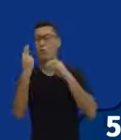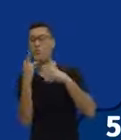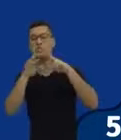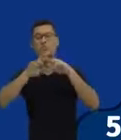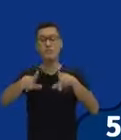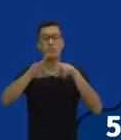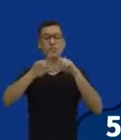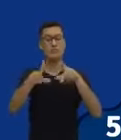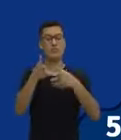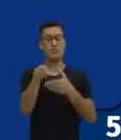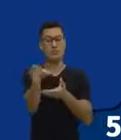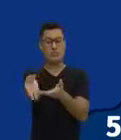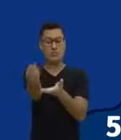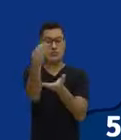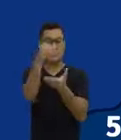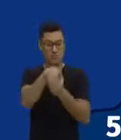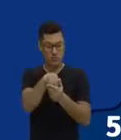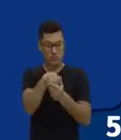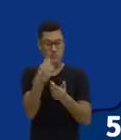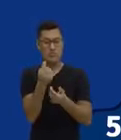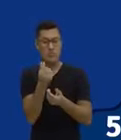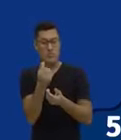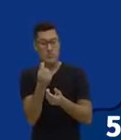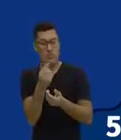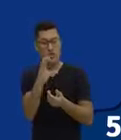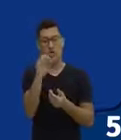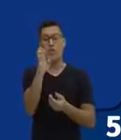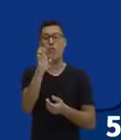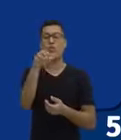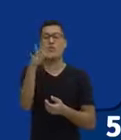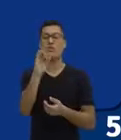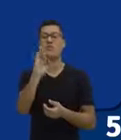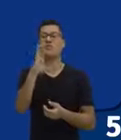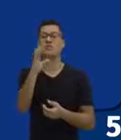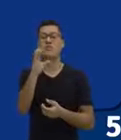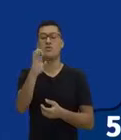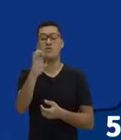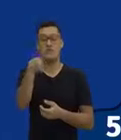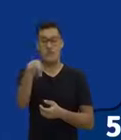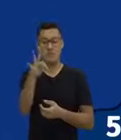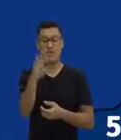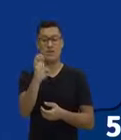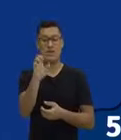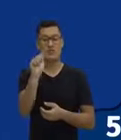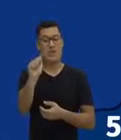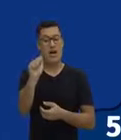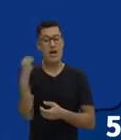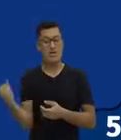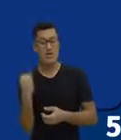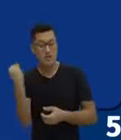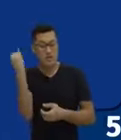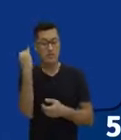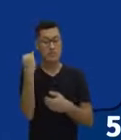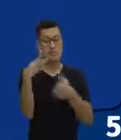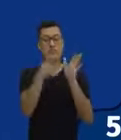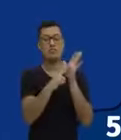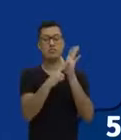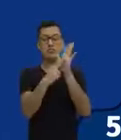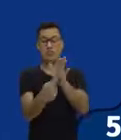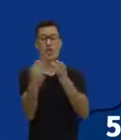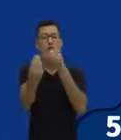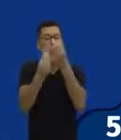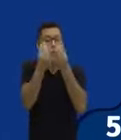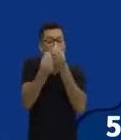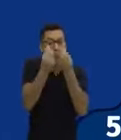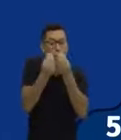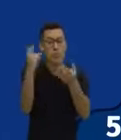vai receber, é justamente o coeficiente A. Então ele vai ser um cara muito importante na função afim. Ele representa como aquela